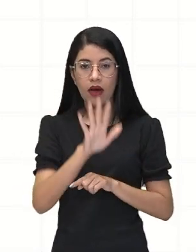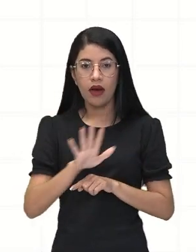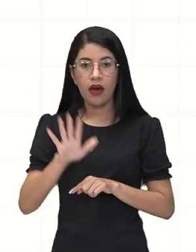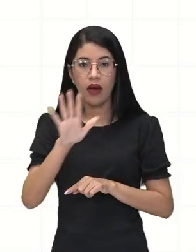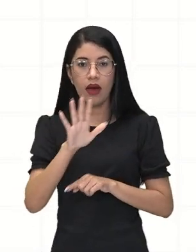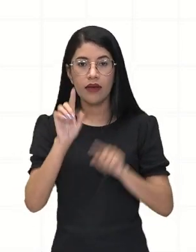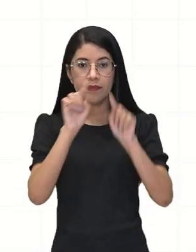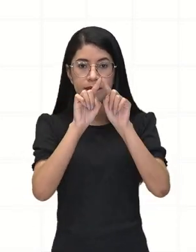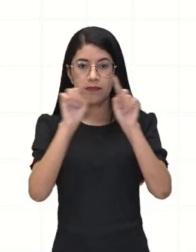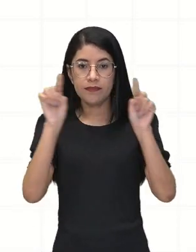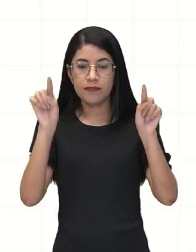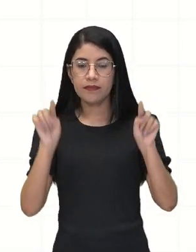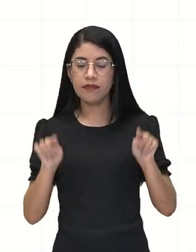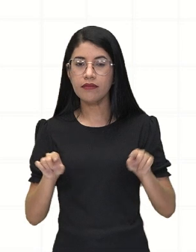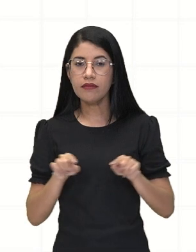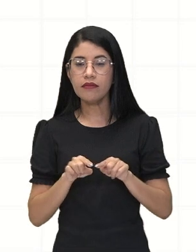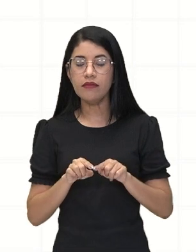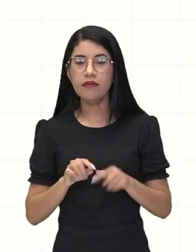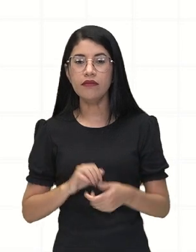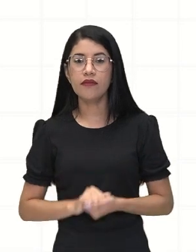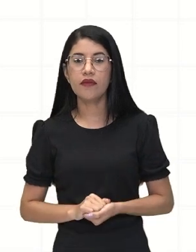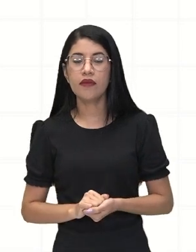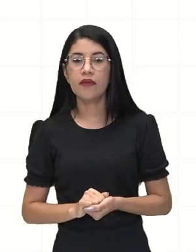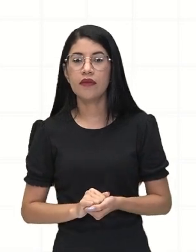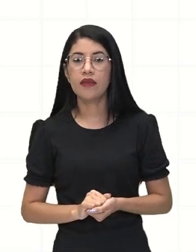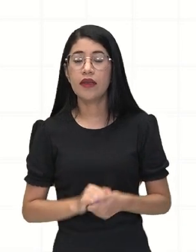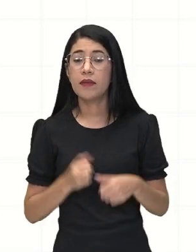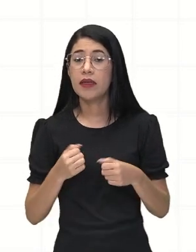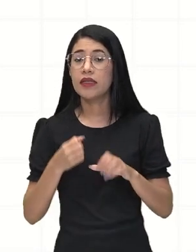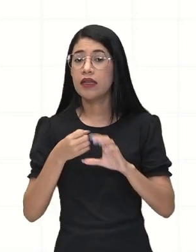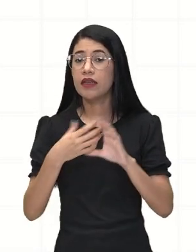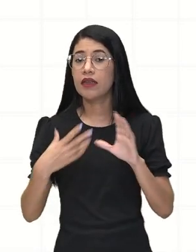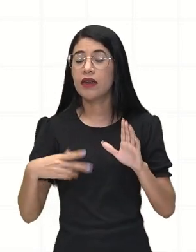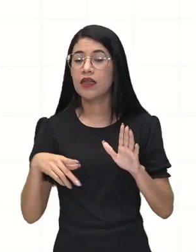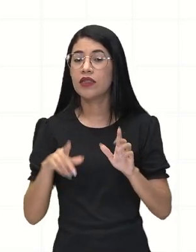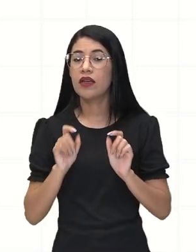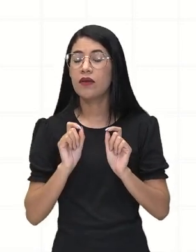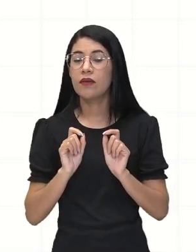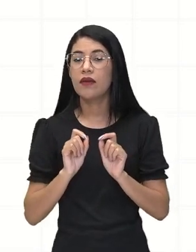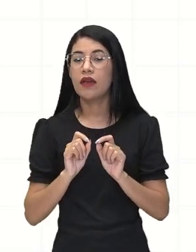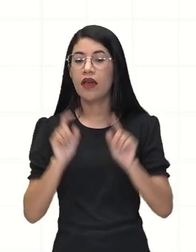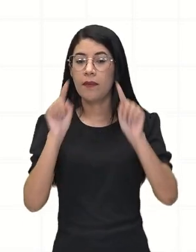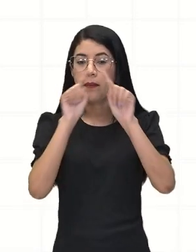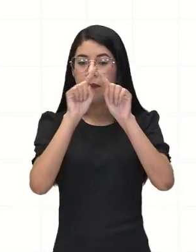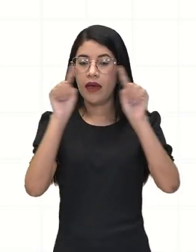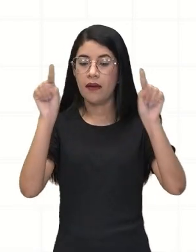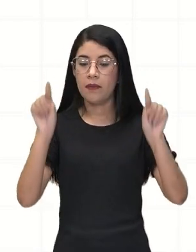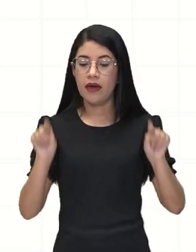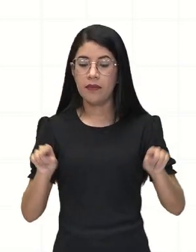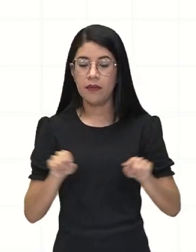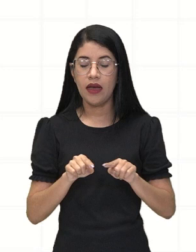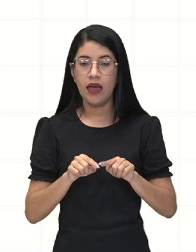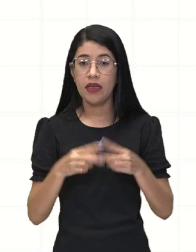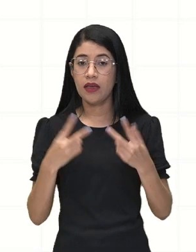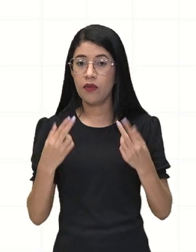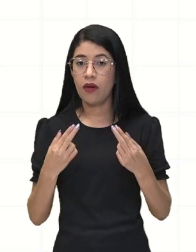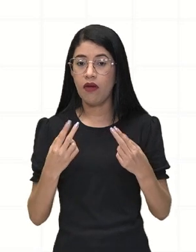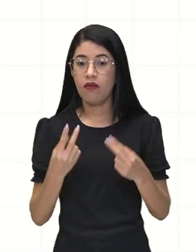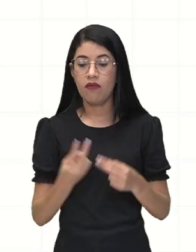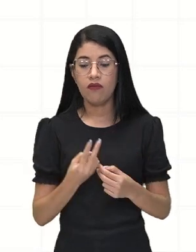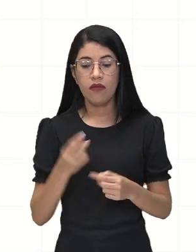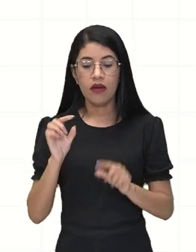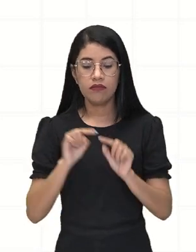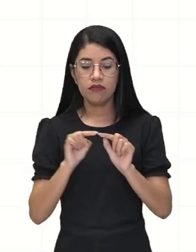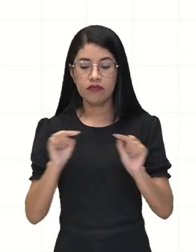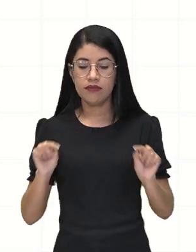isso aqui de quadrado? Porque a primeira característica de quadrado é que os lados têm o mesmo tamanho. Tudo bem? Então, esse